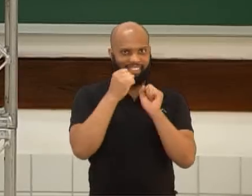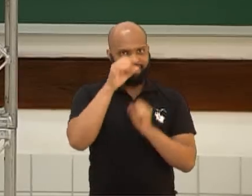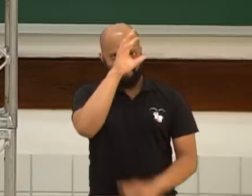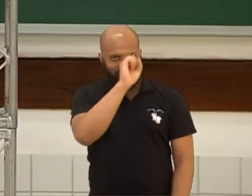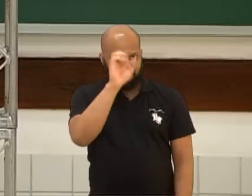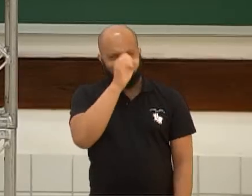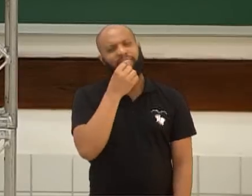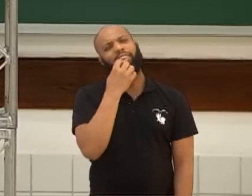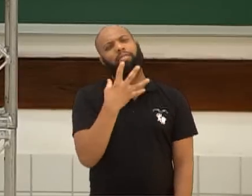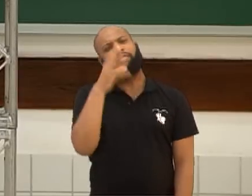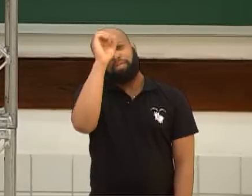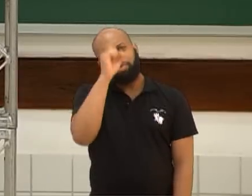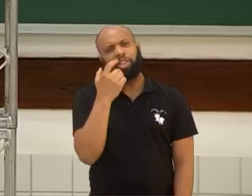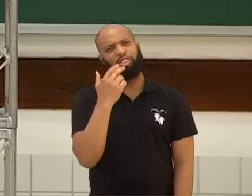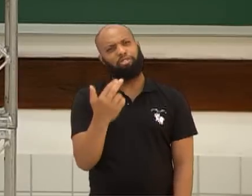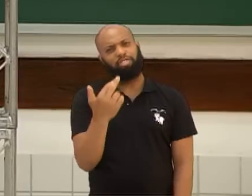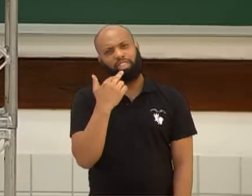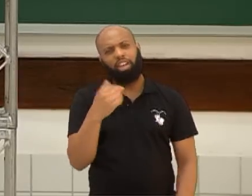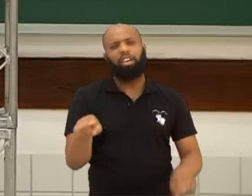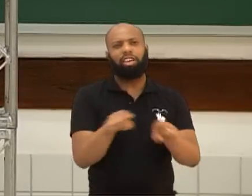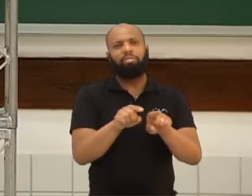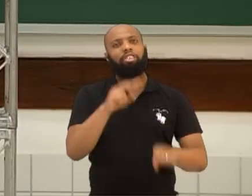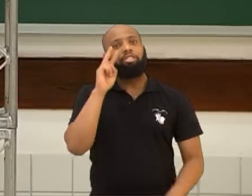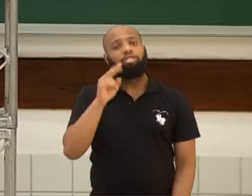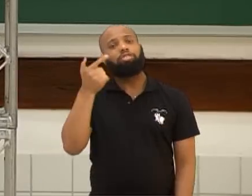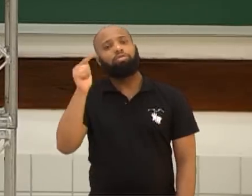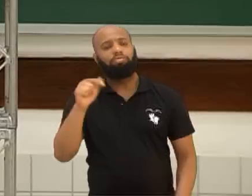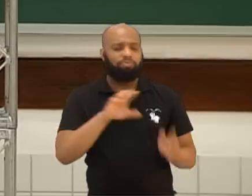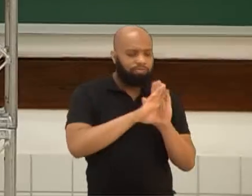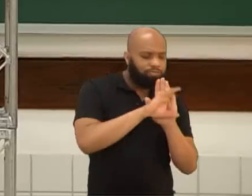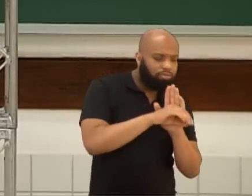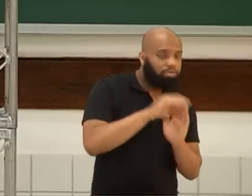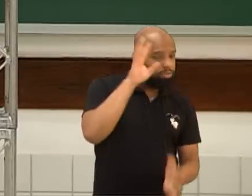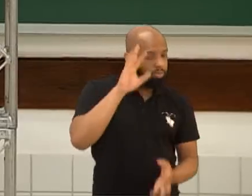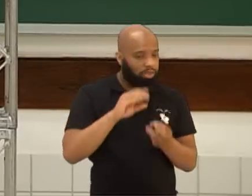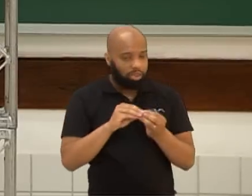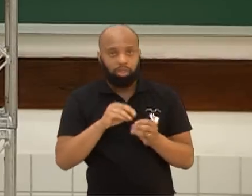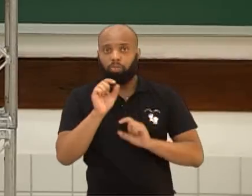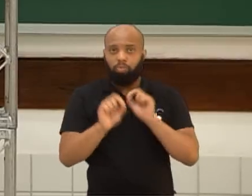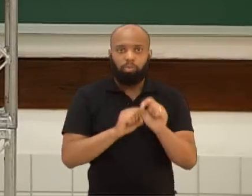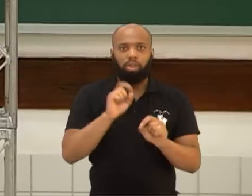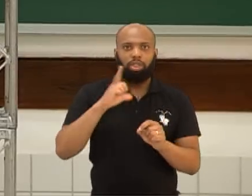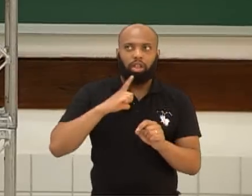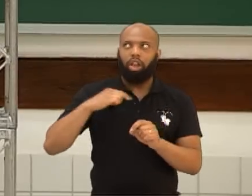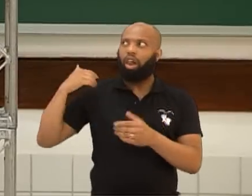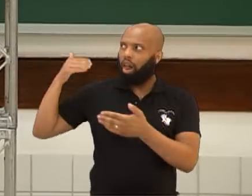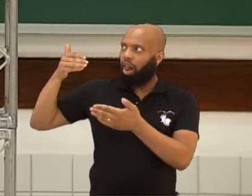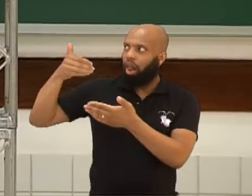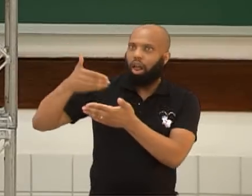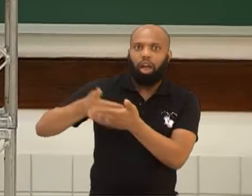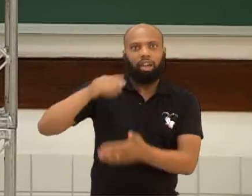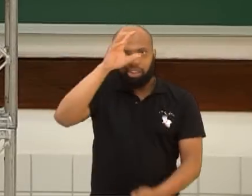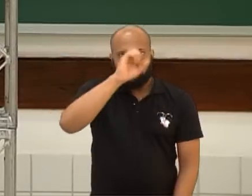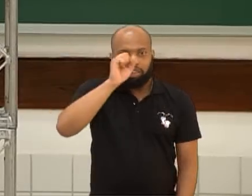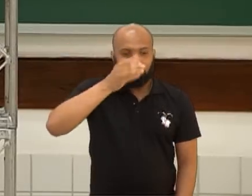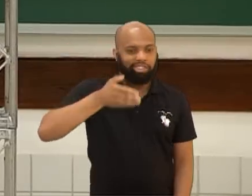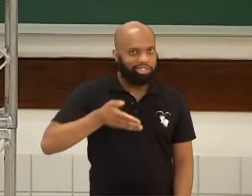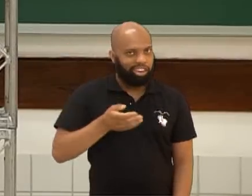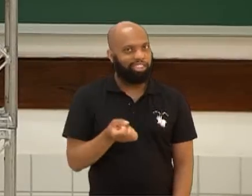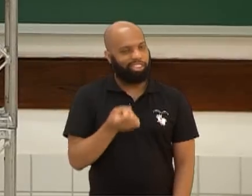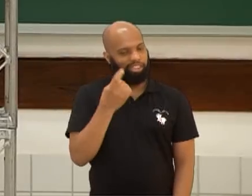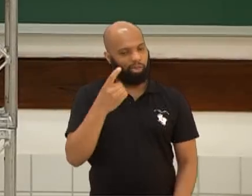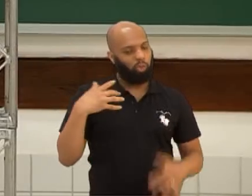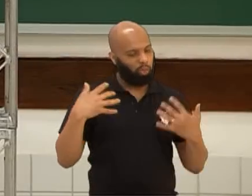coisa nova, rever conceitos, entender que a gente já... Quanta coisa nós já aprendemos esse ano, hein?